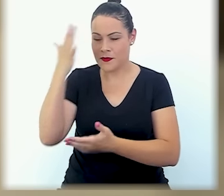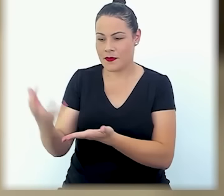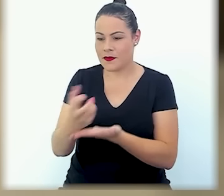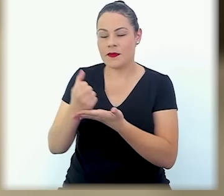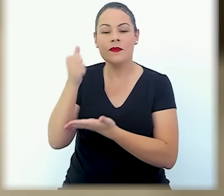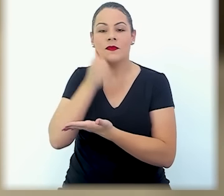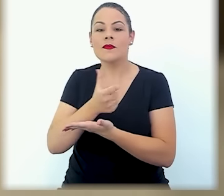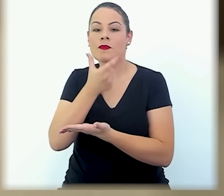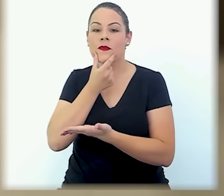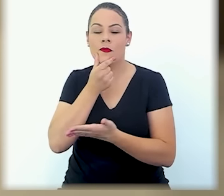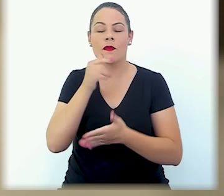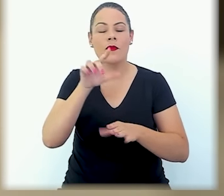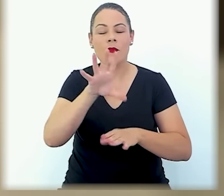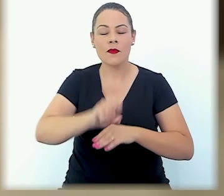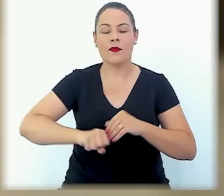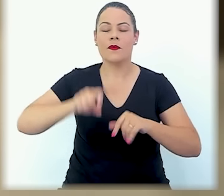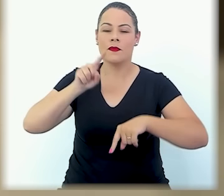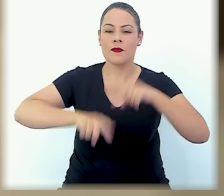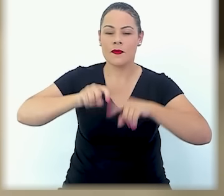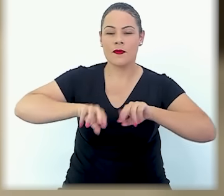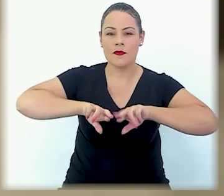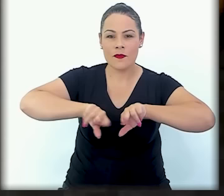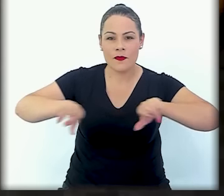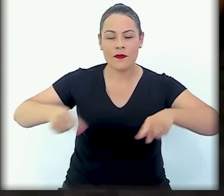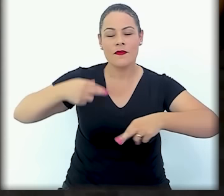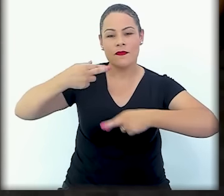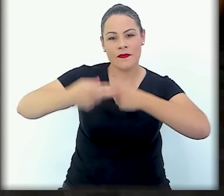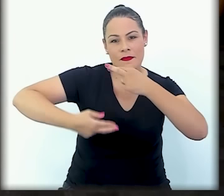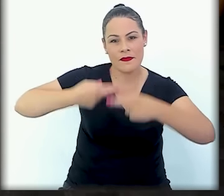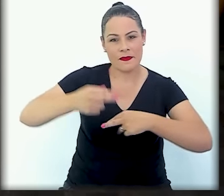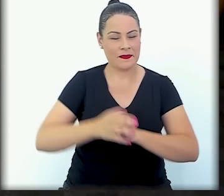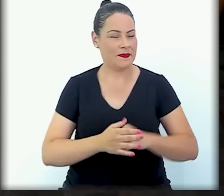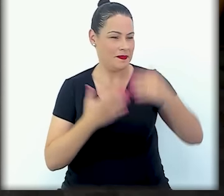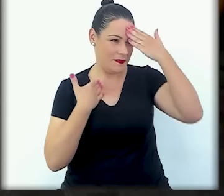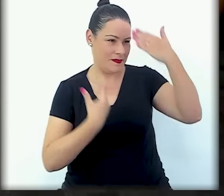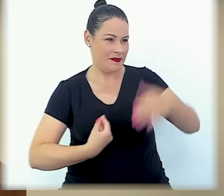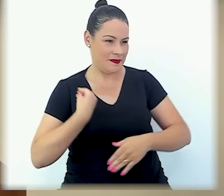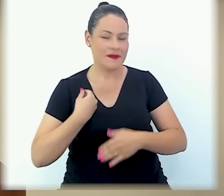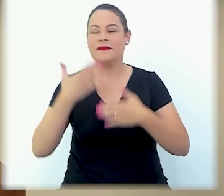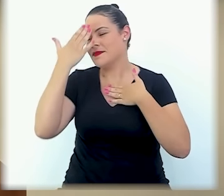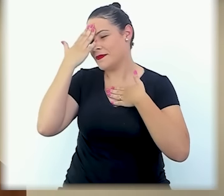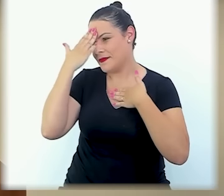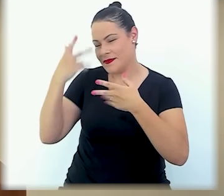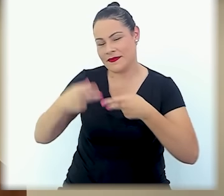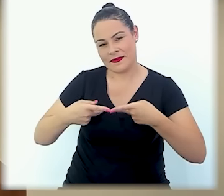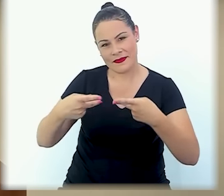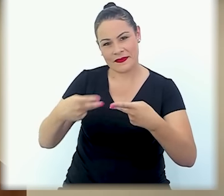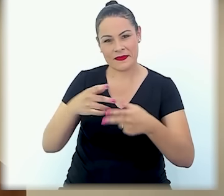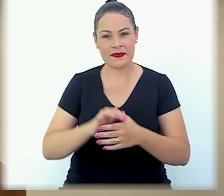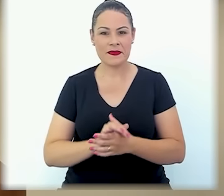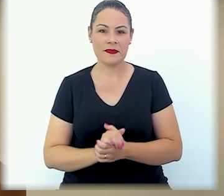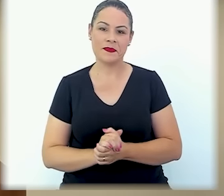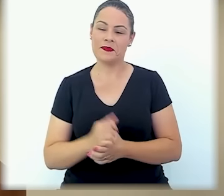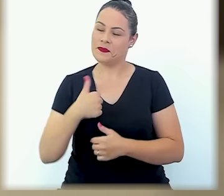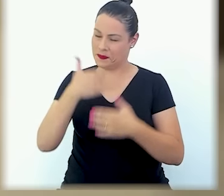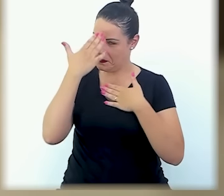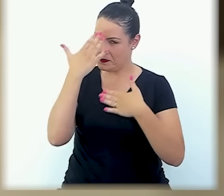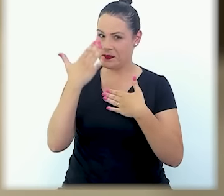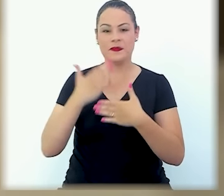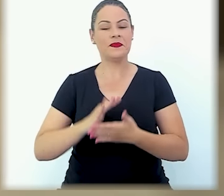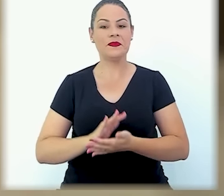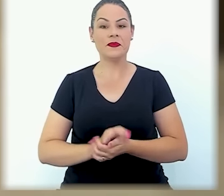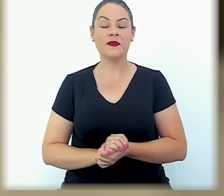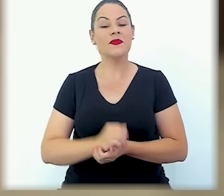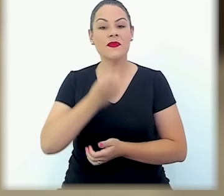Catadoras de Materiais Recicláveis. Seja bem-vindo, Roberto, obrigado. E obrigado pela presença. Obrigado, Letícia. Obrigado pelo convite. Eu que